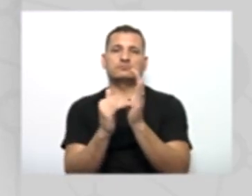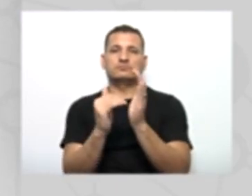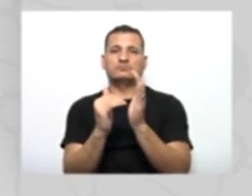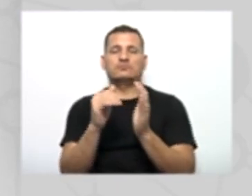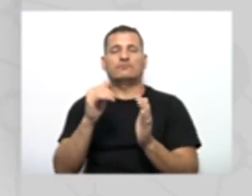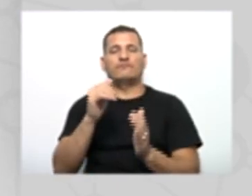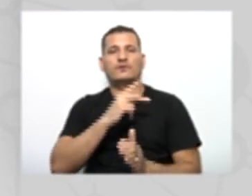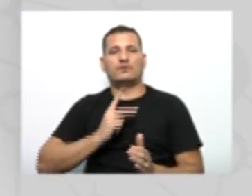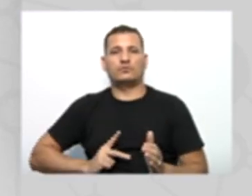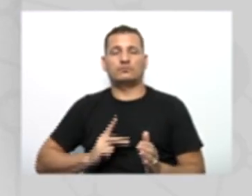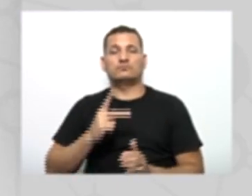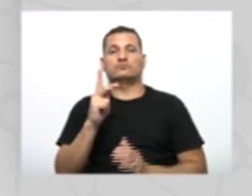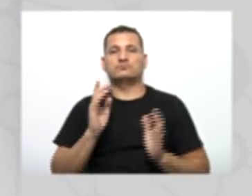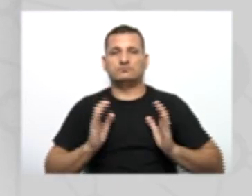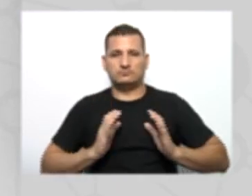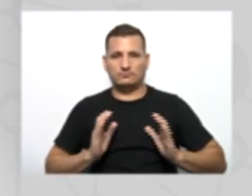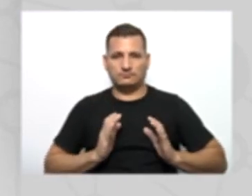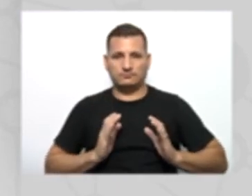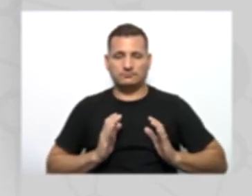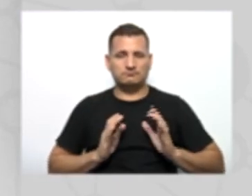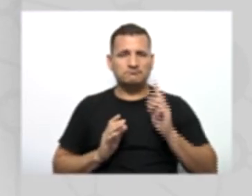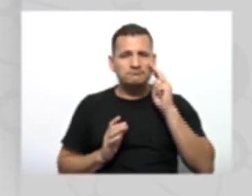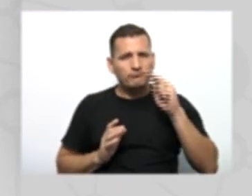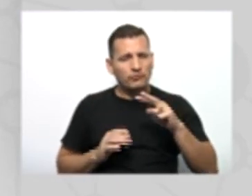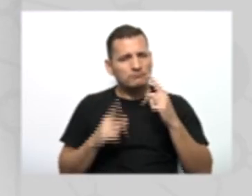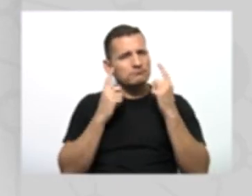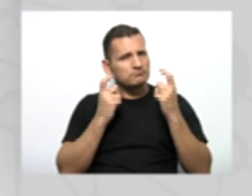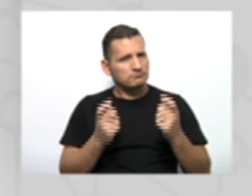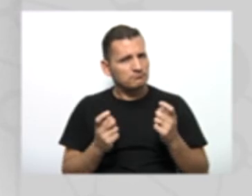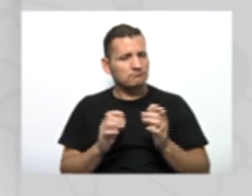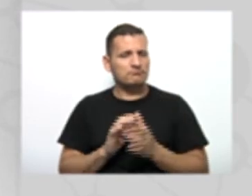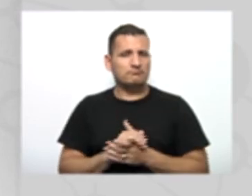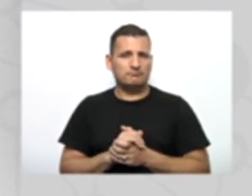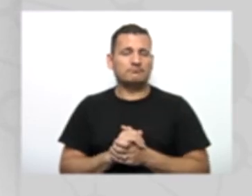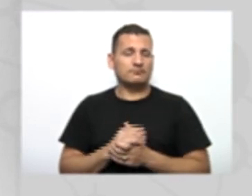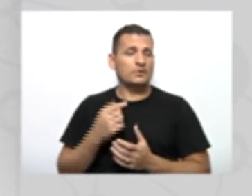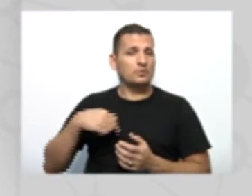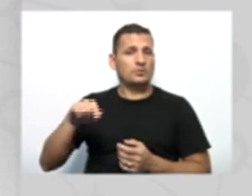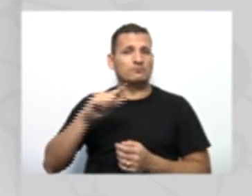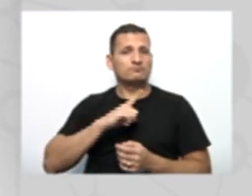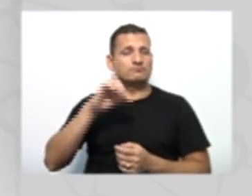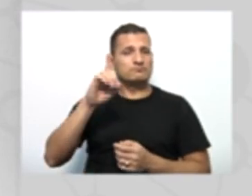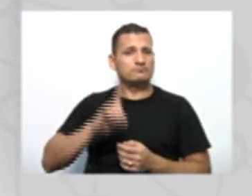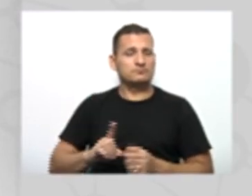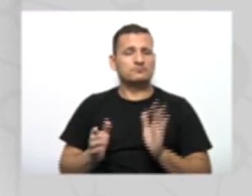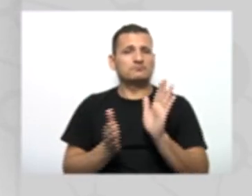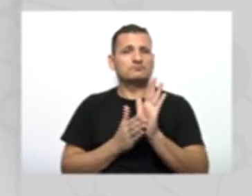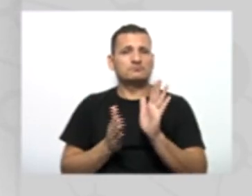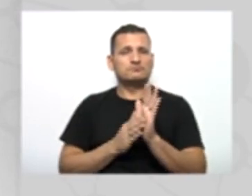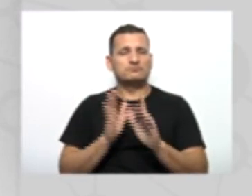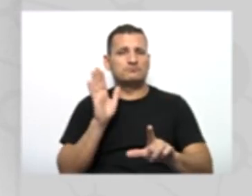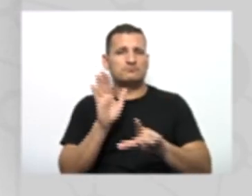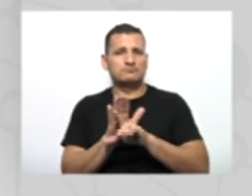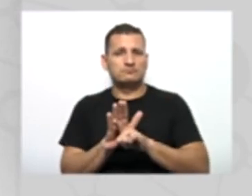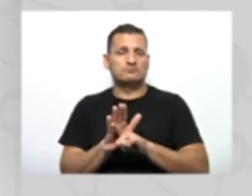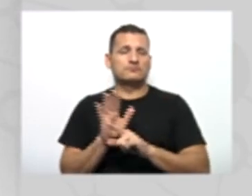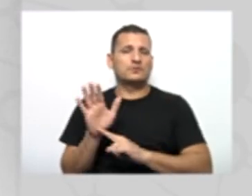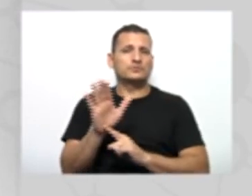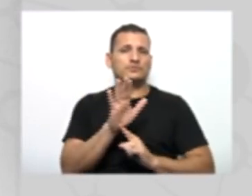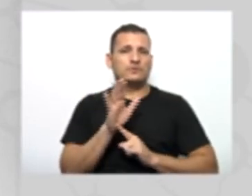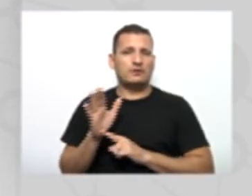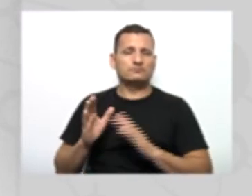tenham força política para propor. Não é fazer baderna, não é fazer participar de brigas, não.